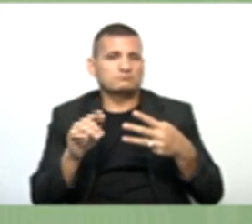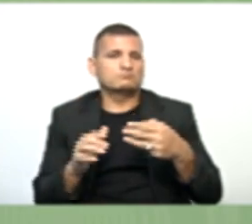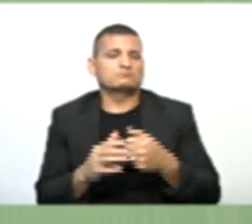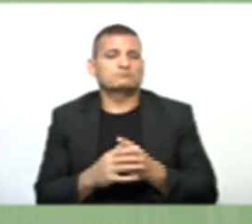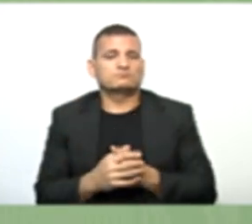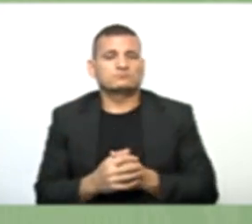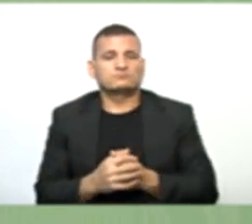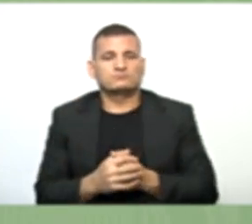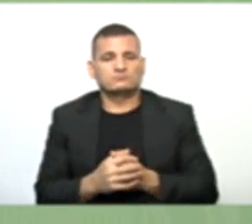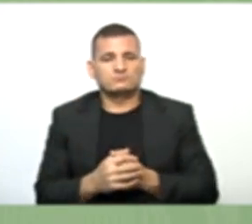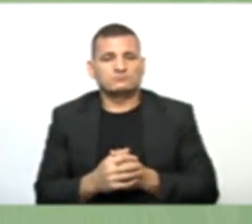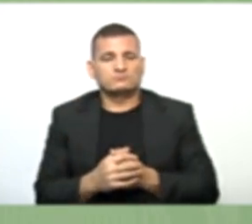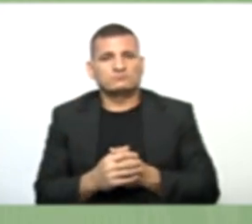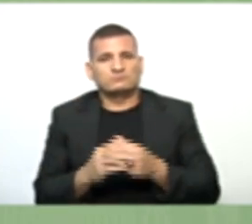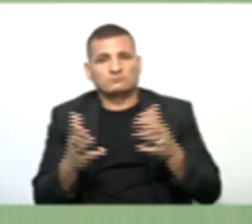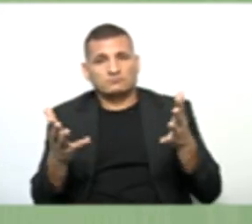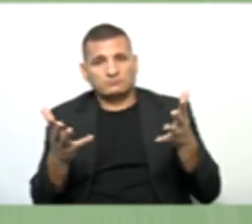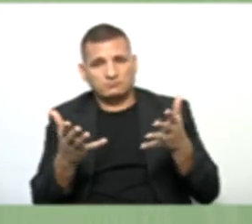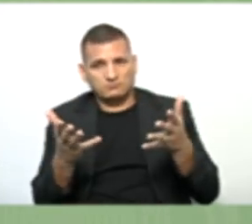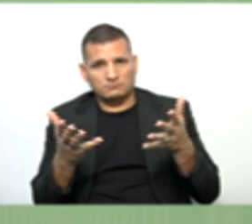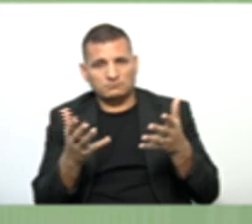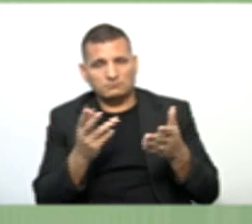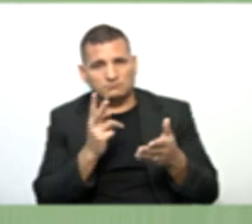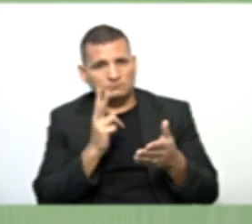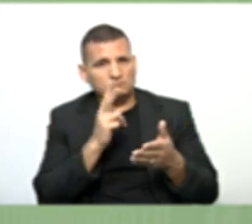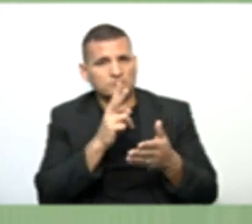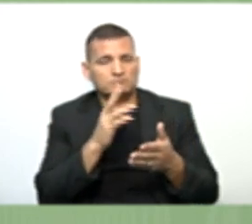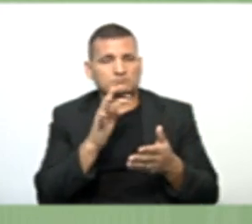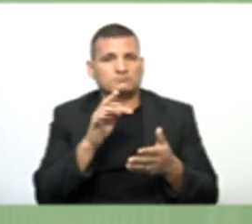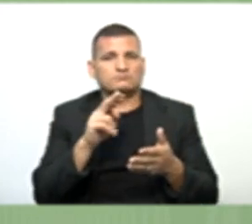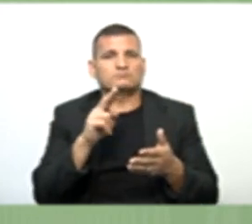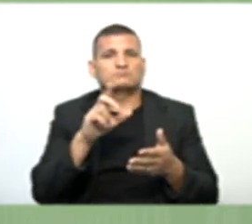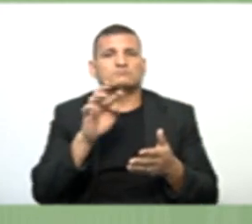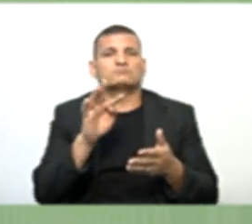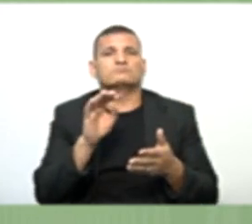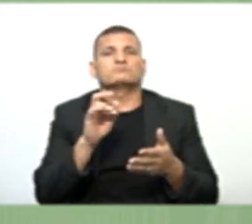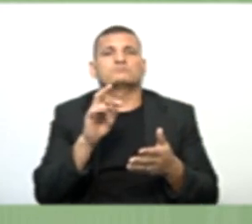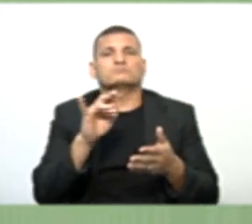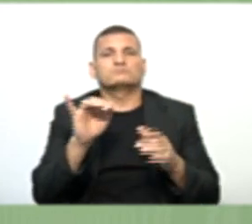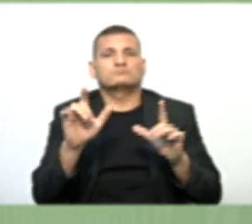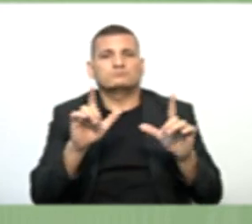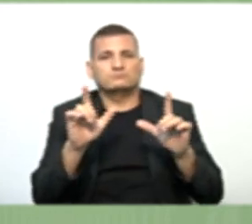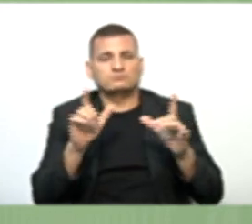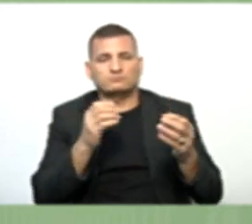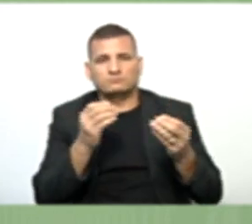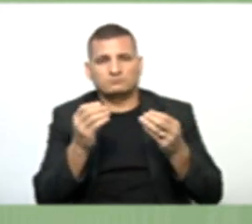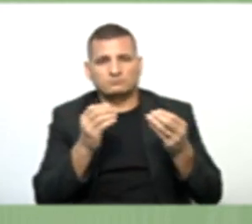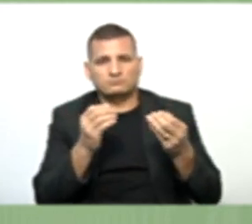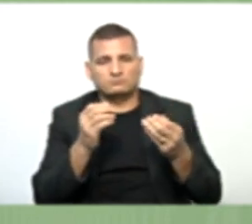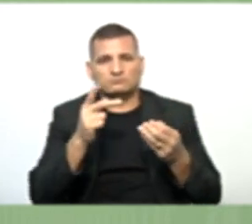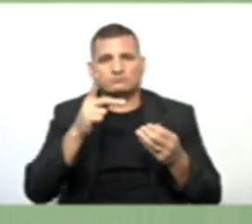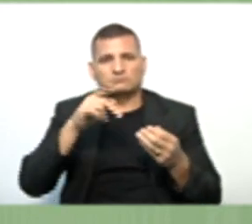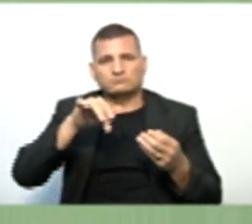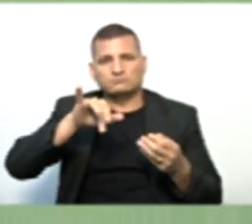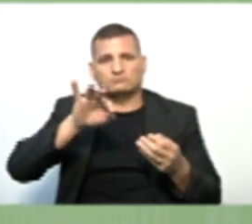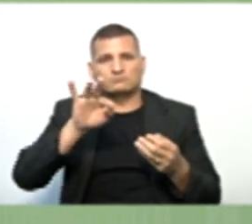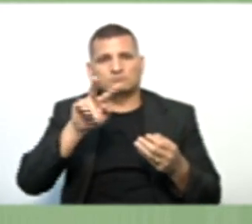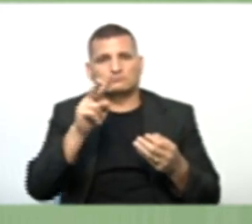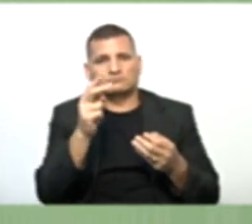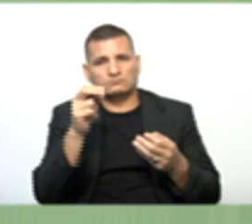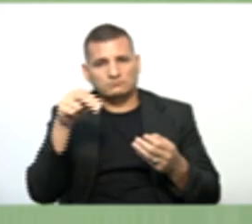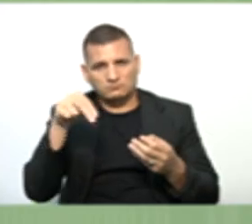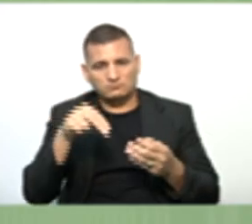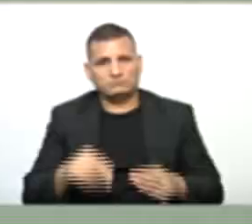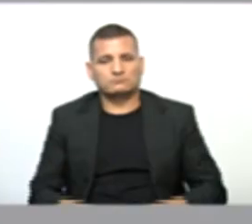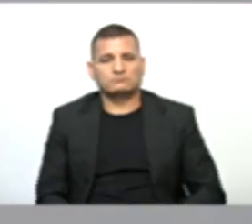condições, certo? Então vamos assistir agora um tutorial comandos de seleção em Python, estruturas de controle de seleção em